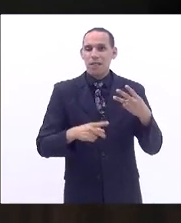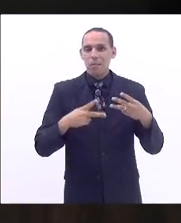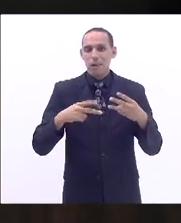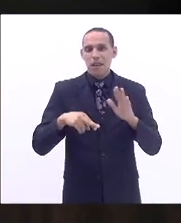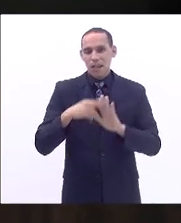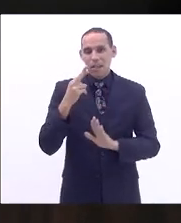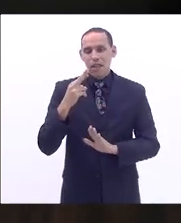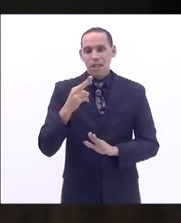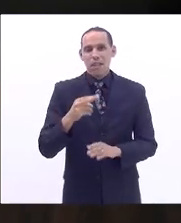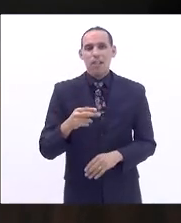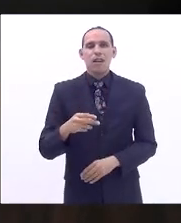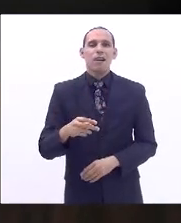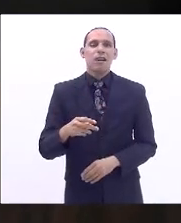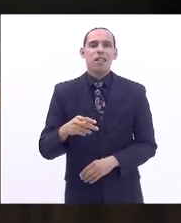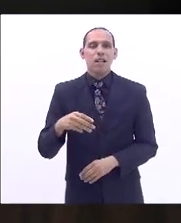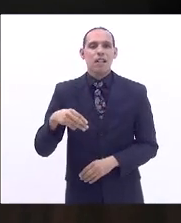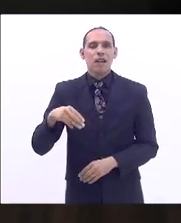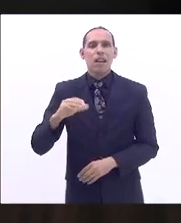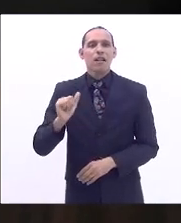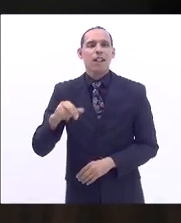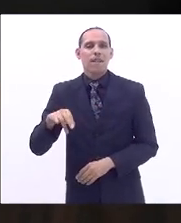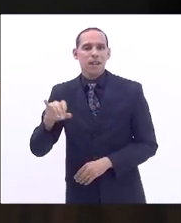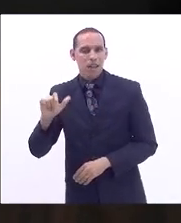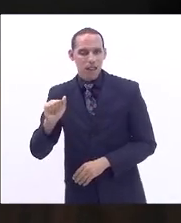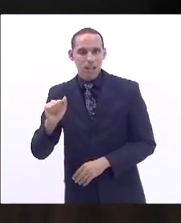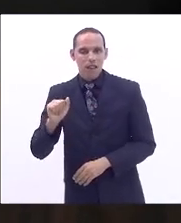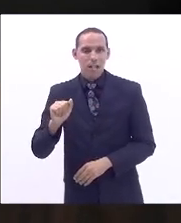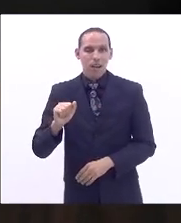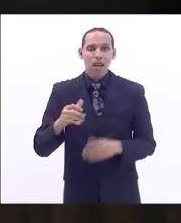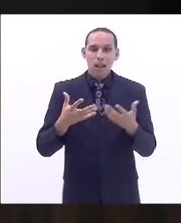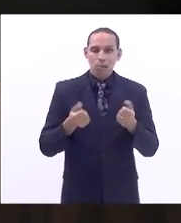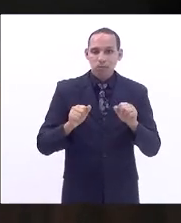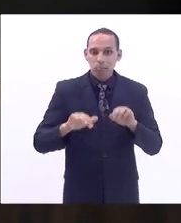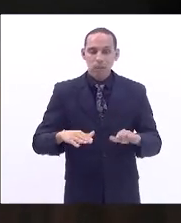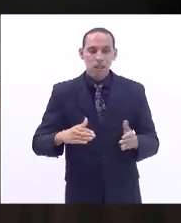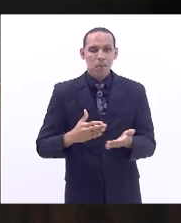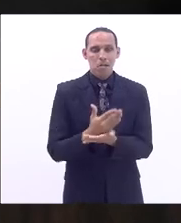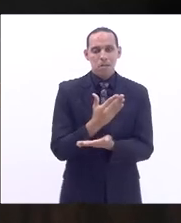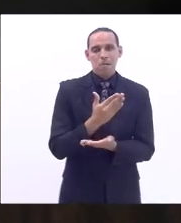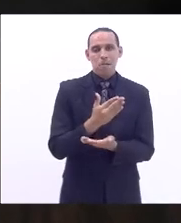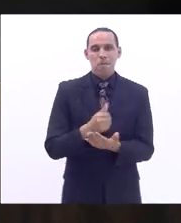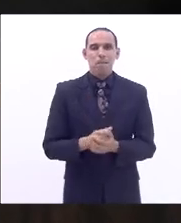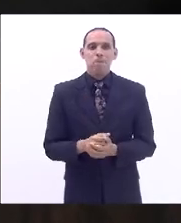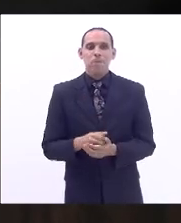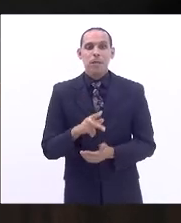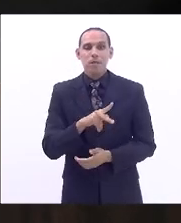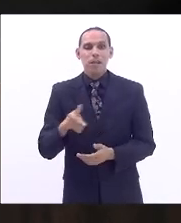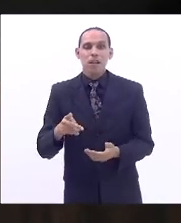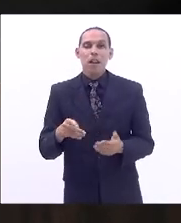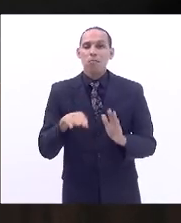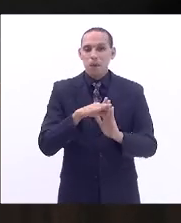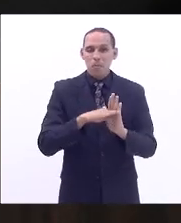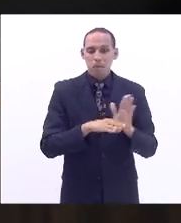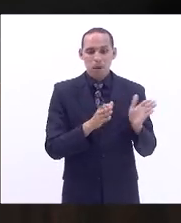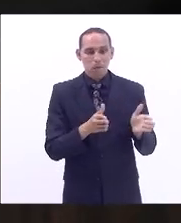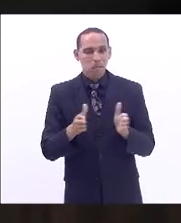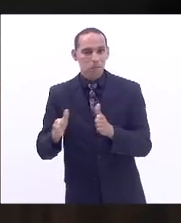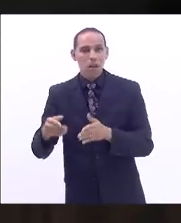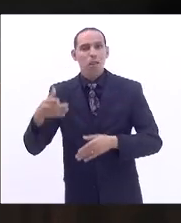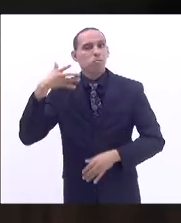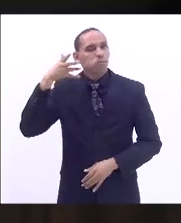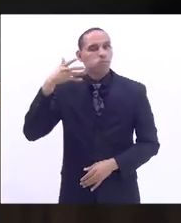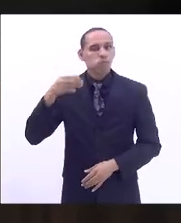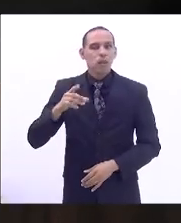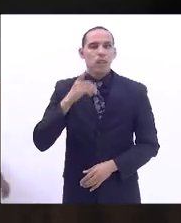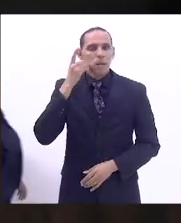PR mas canela se ele quer falar por isso que estão aprovados vai à promulgação presente As Chamas trabalhos a ordem para discutir